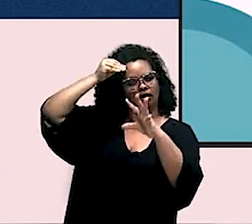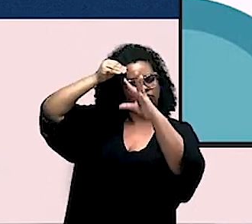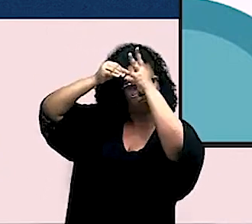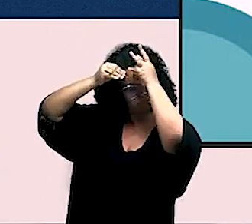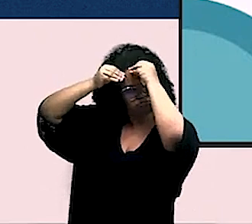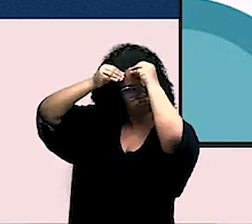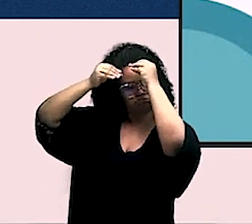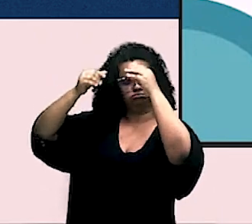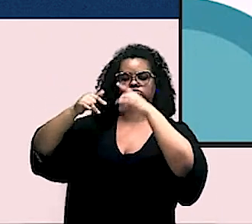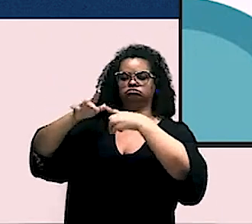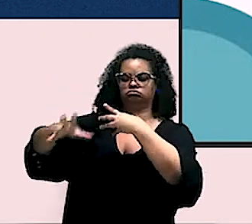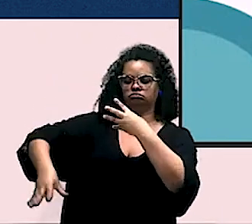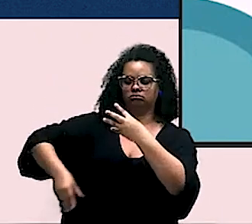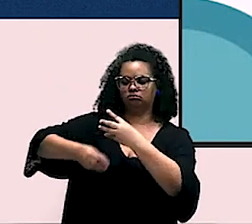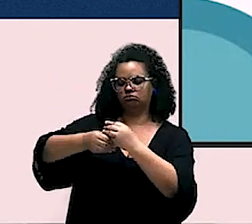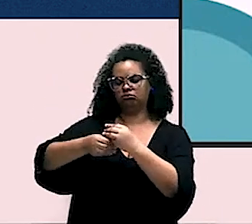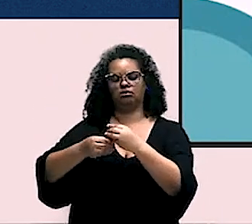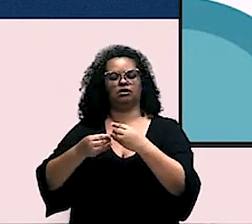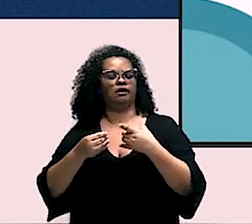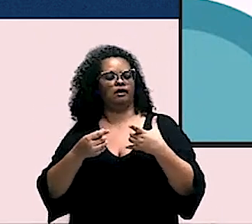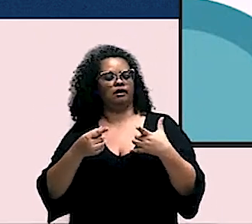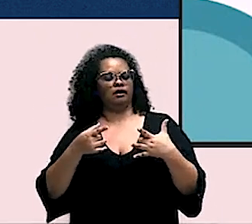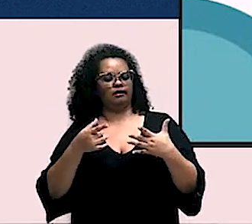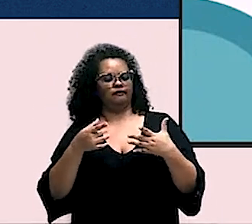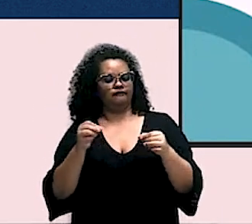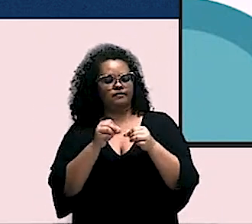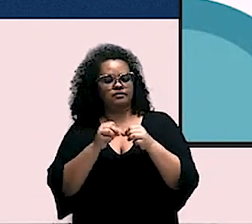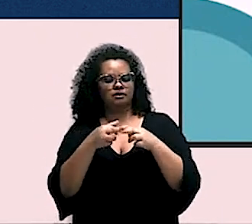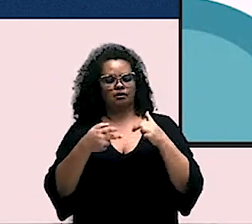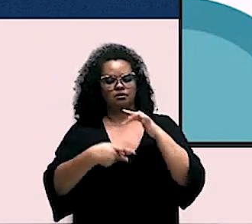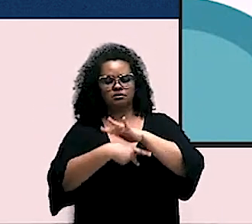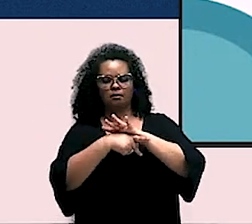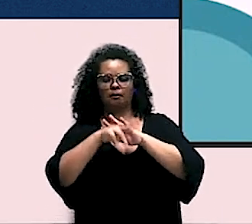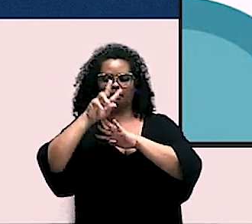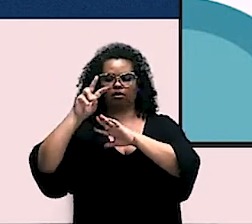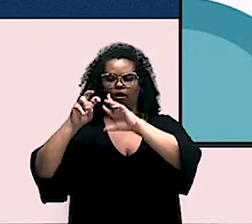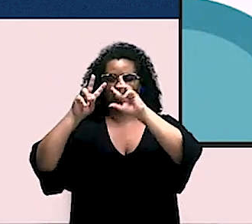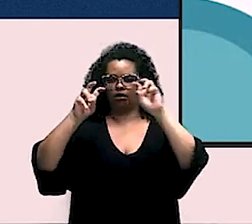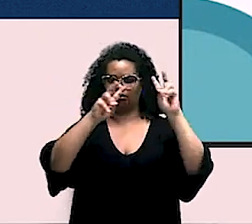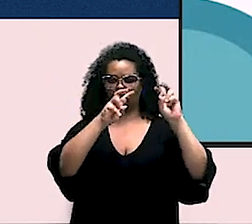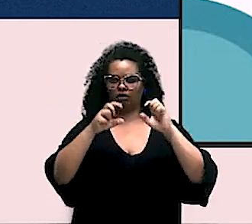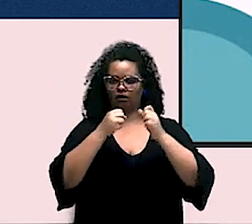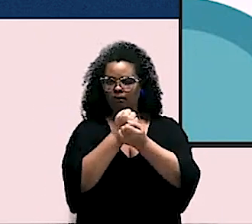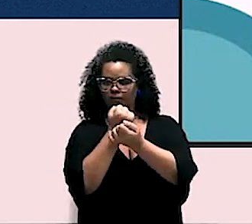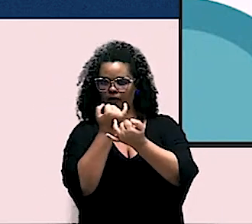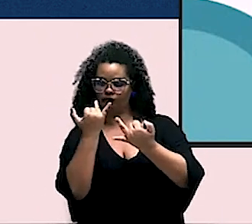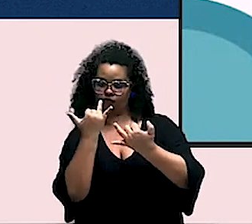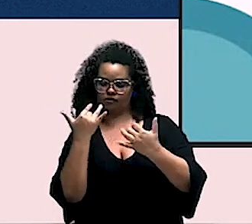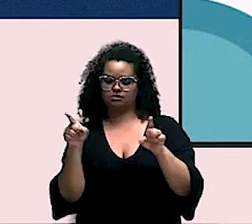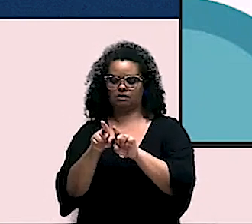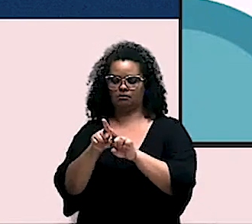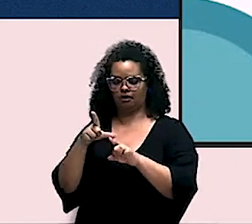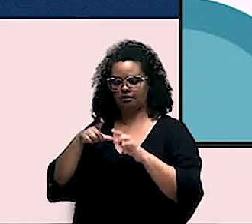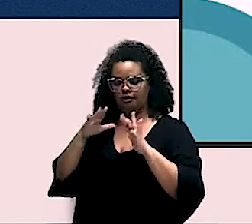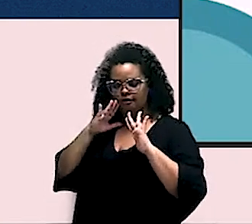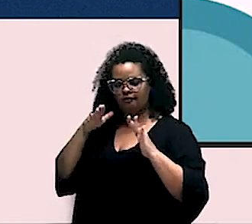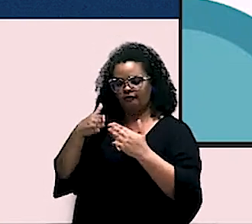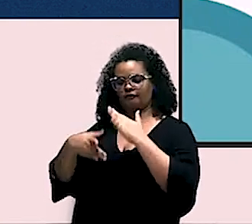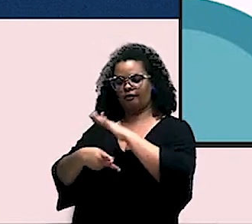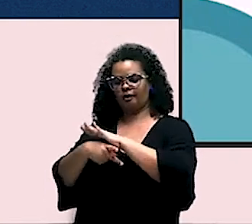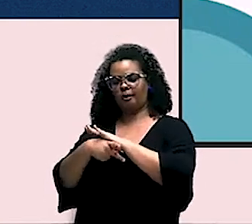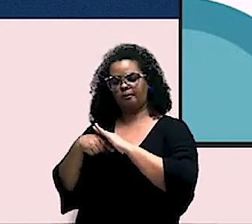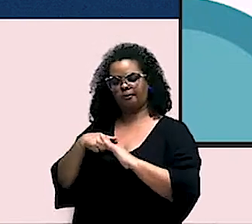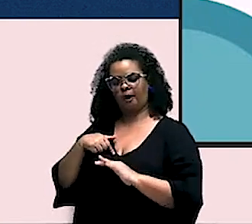planejamento familiar, saúde sexual e reprodutiva, pré-natal, entre outros. E também teve esse foco voltado ao